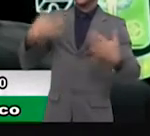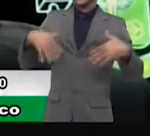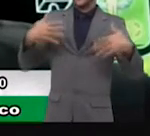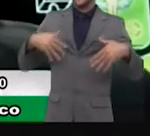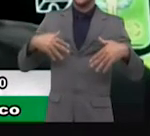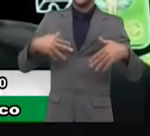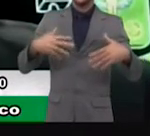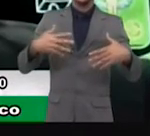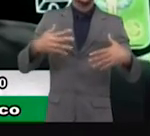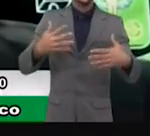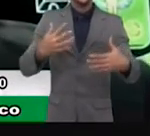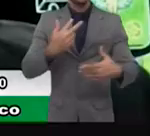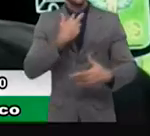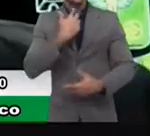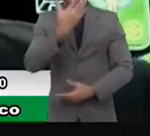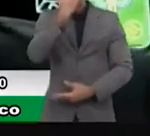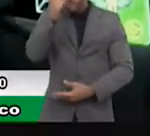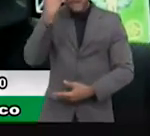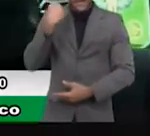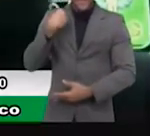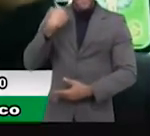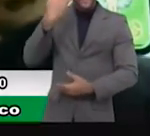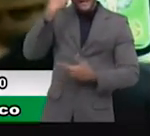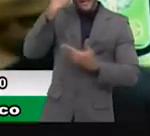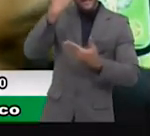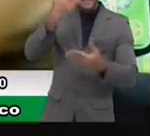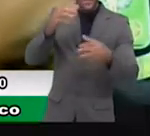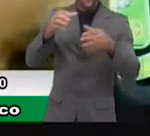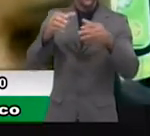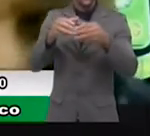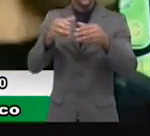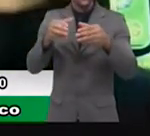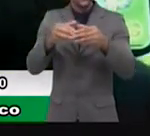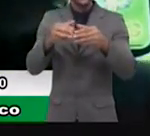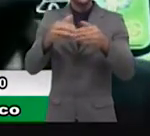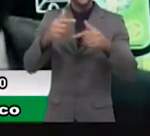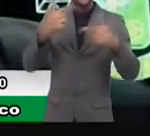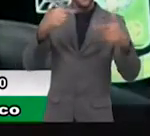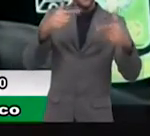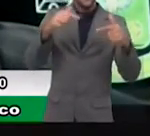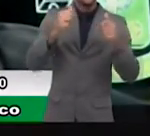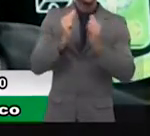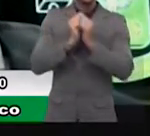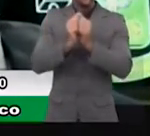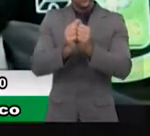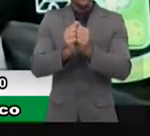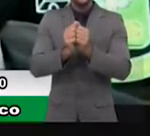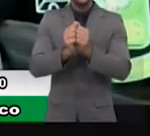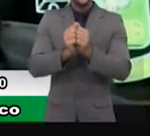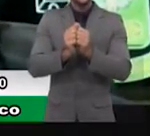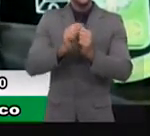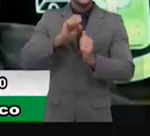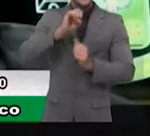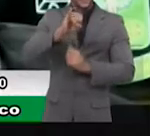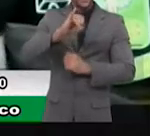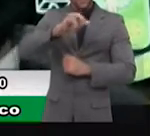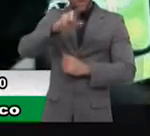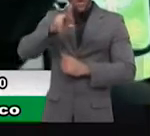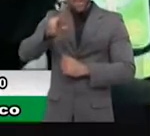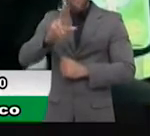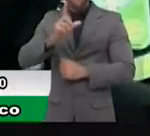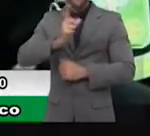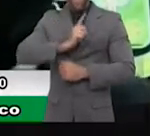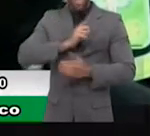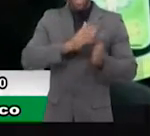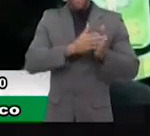equipe, e sempre, como a Rosângela falou, ninguém faz nada sozinho se não tiver uma equipe competente. Se seu Jair esteve aqui todo esse tempo,